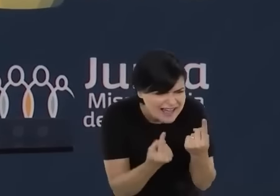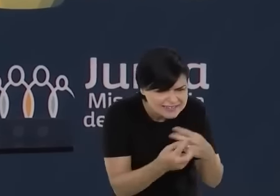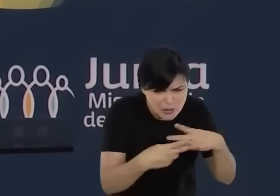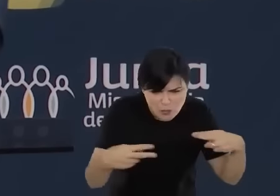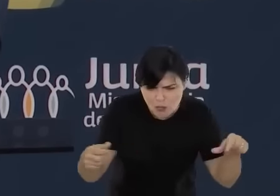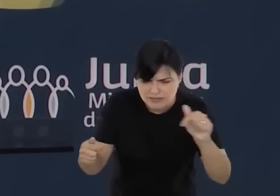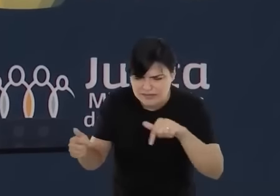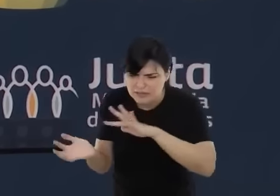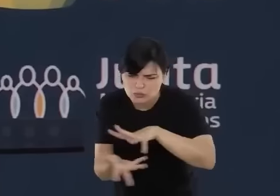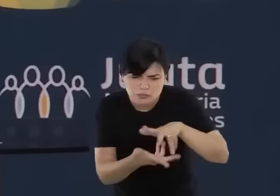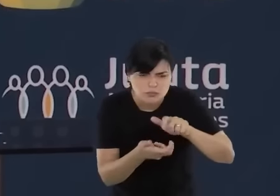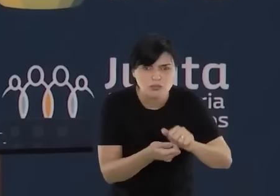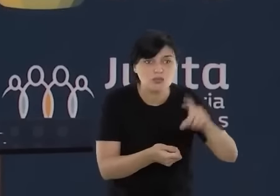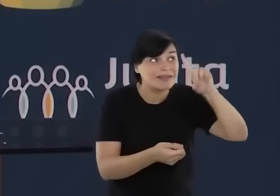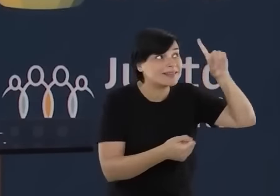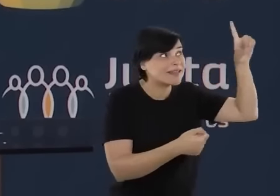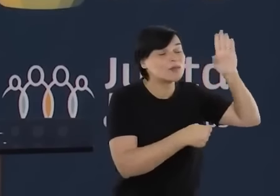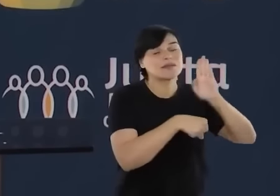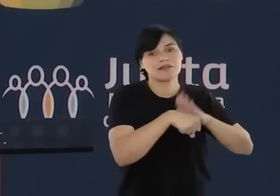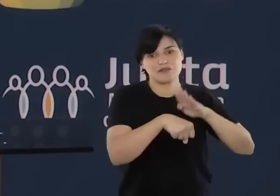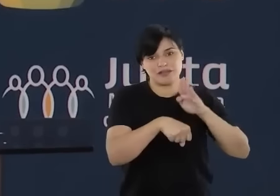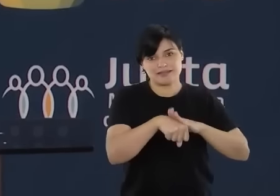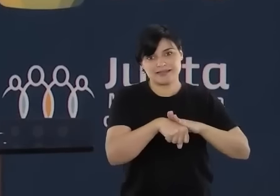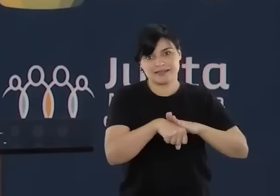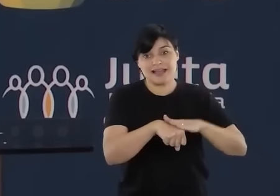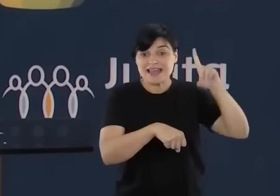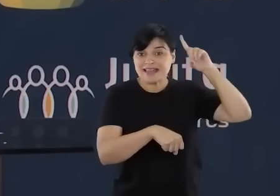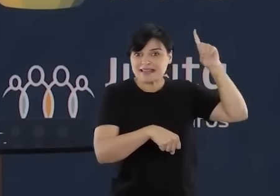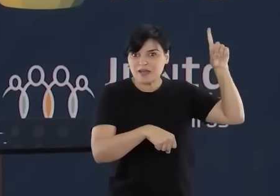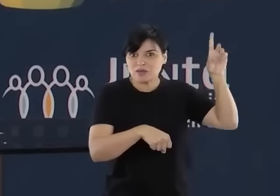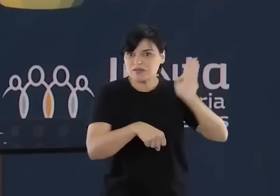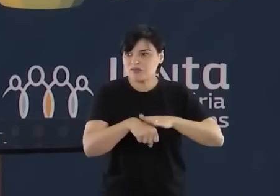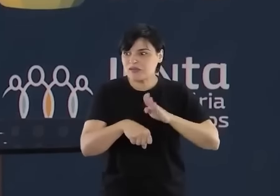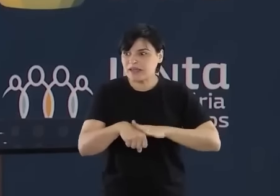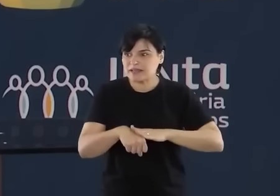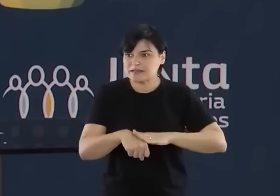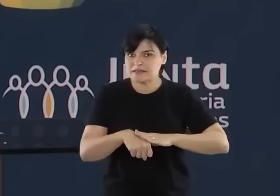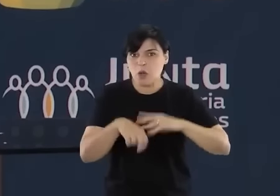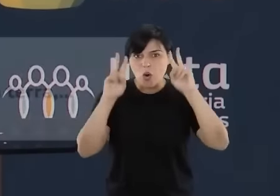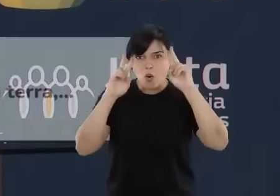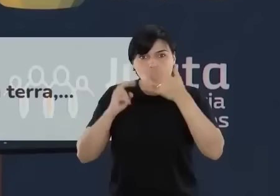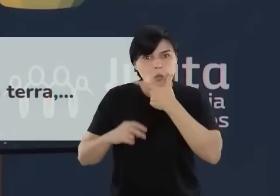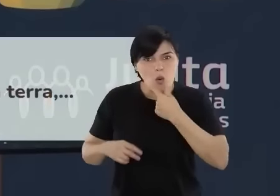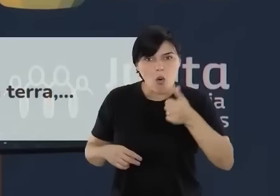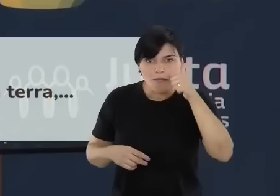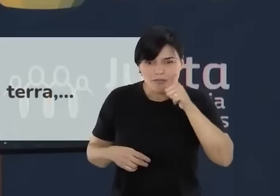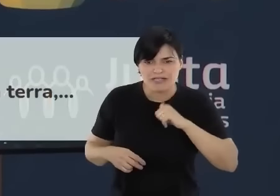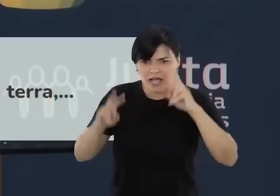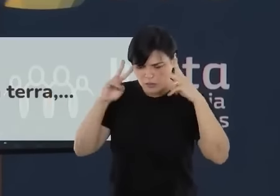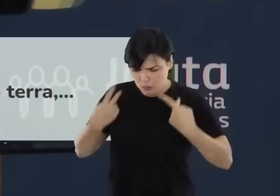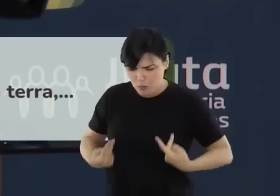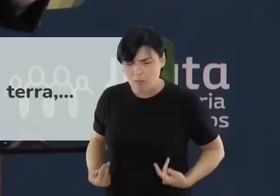26 que ele vai dizer assim de um só fez toda a raça humana Para habitar sobre toda a face da terra Paulo não